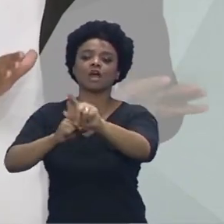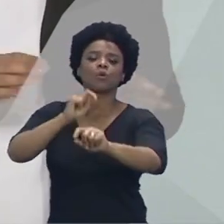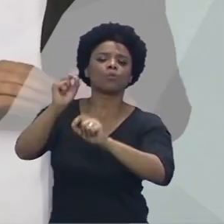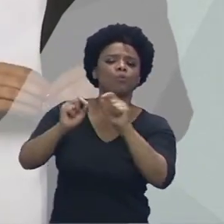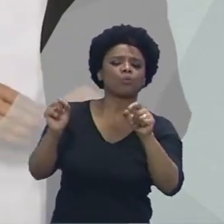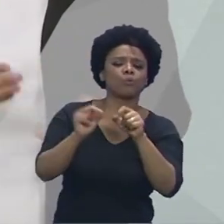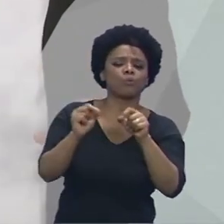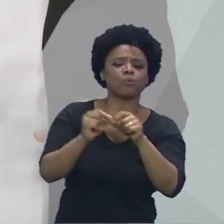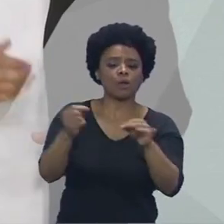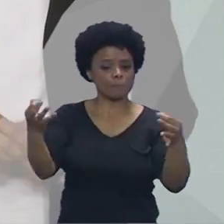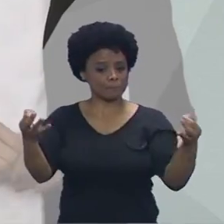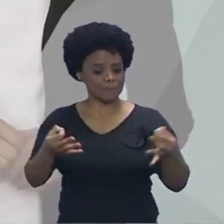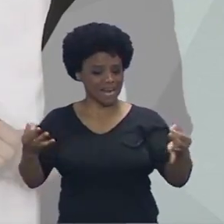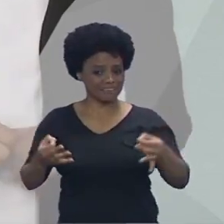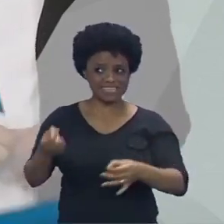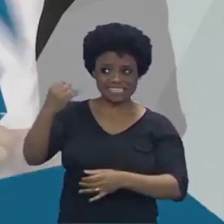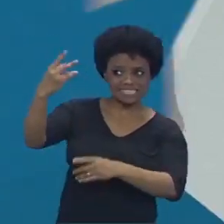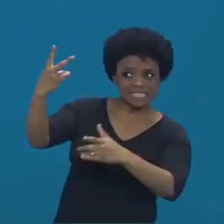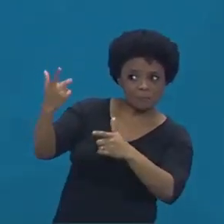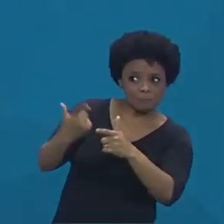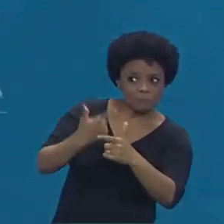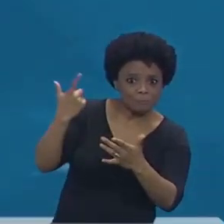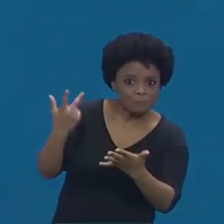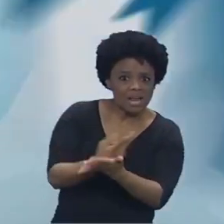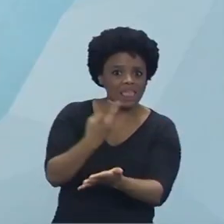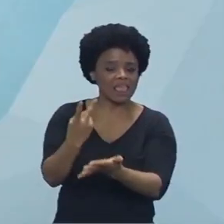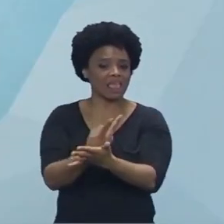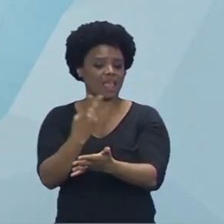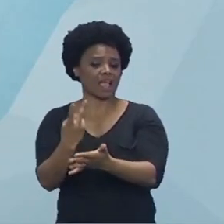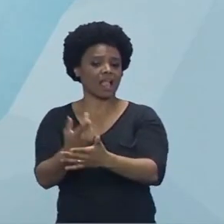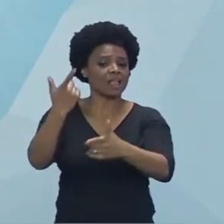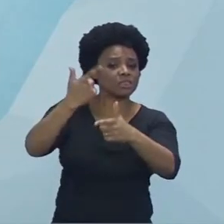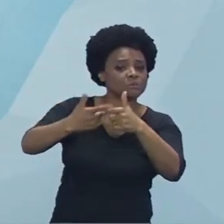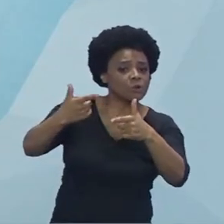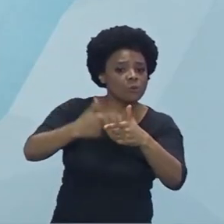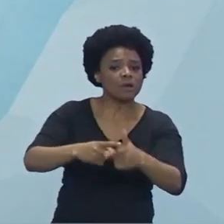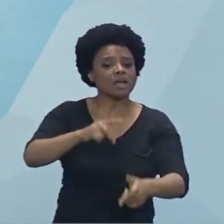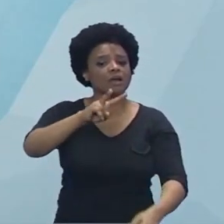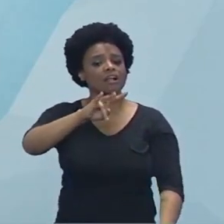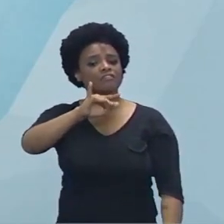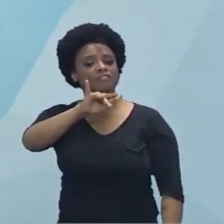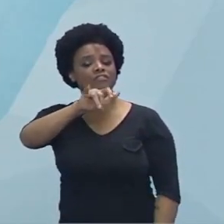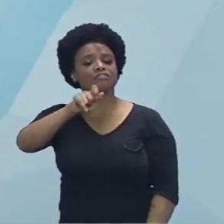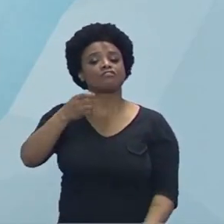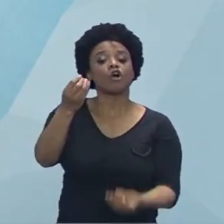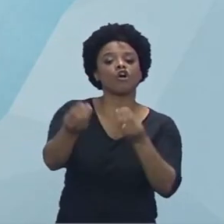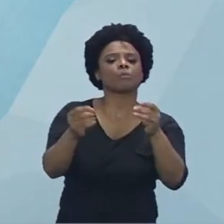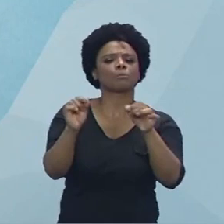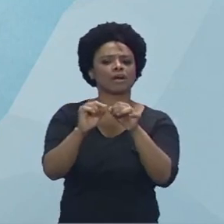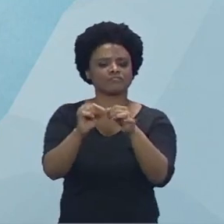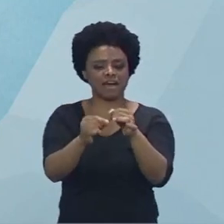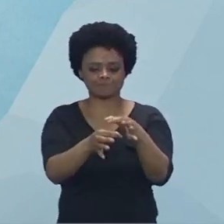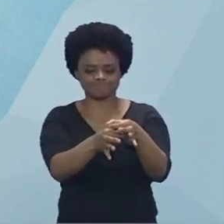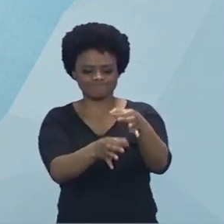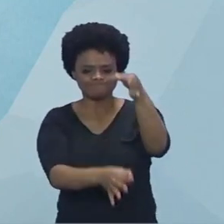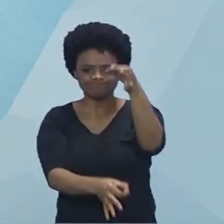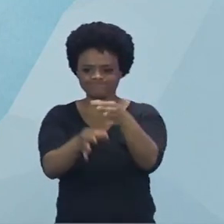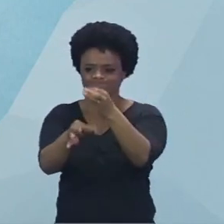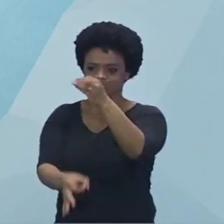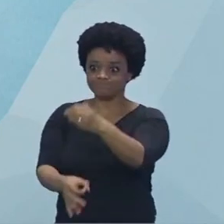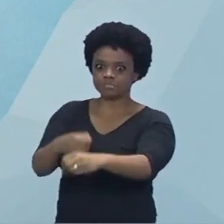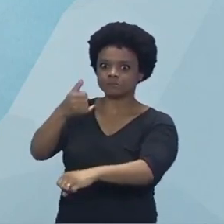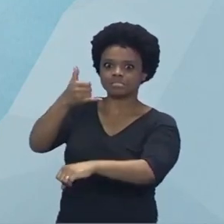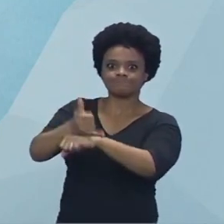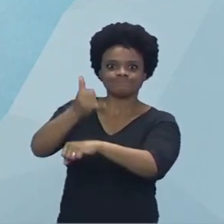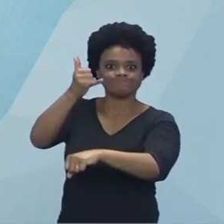a irregularidade identificada nas vigas. As vigas são formadas por concreto e barras de aço, pois elas recebem o peso